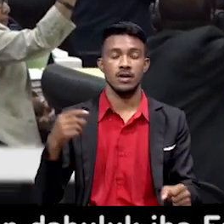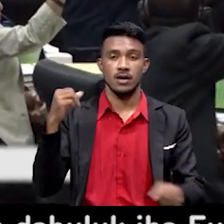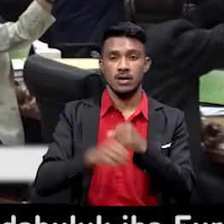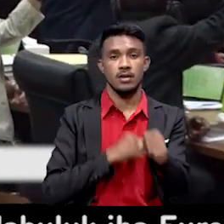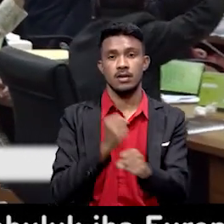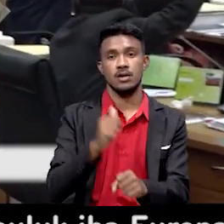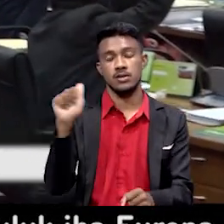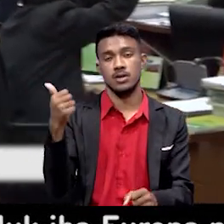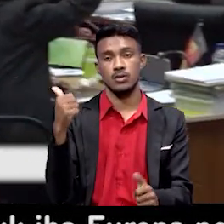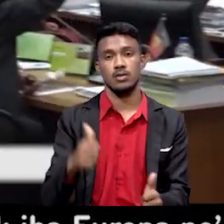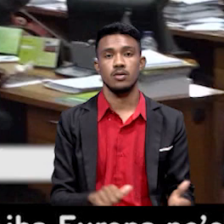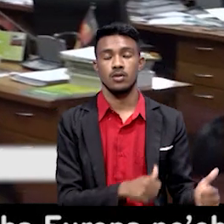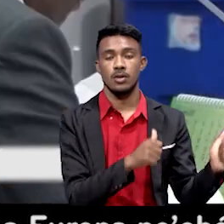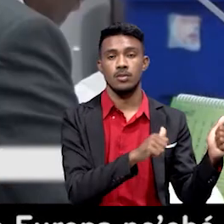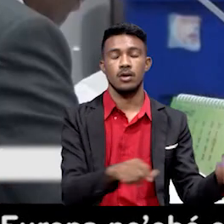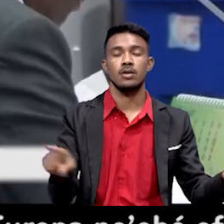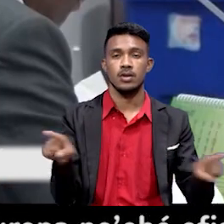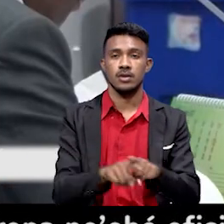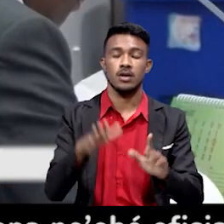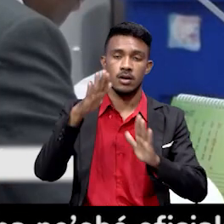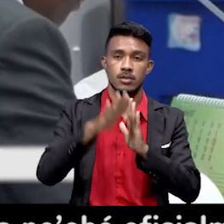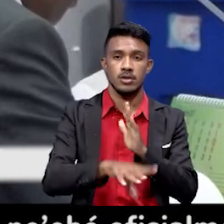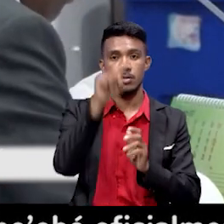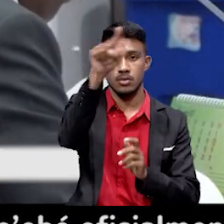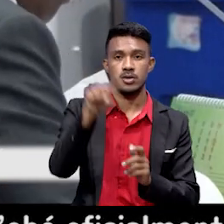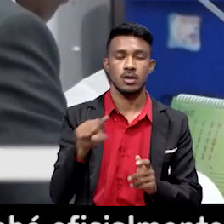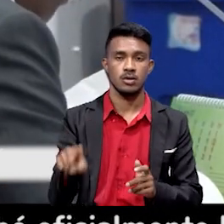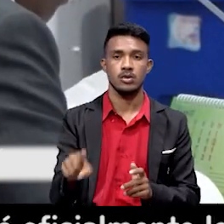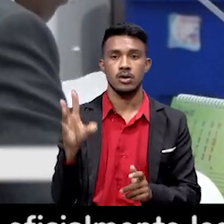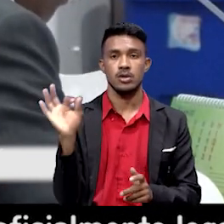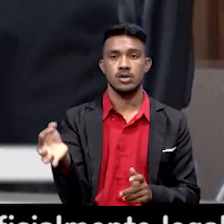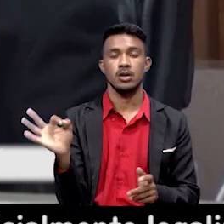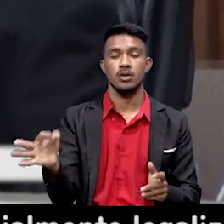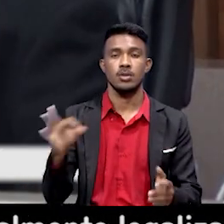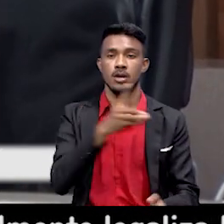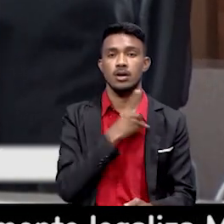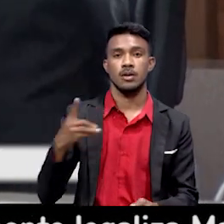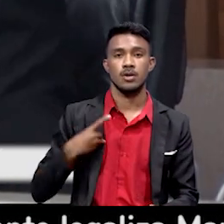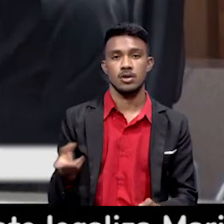sanulu tirmalu enquanto ha menos 1% se nulu ba deputado sira